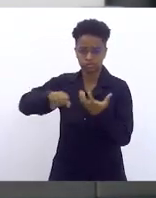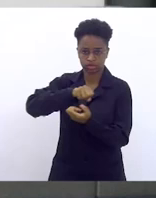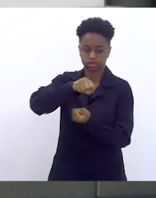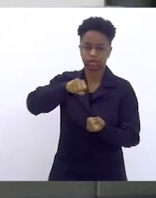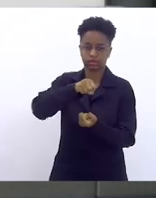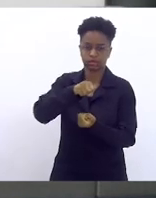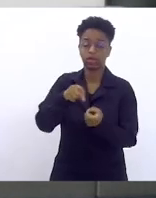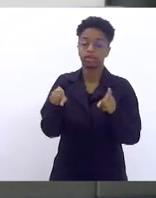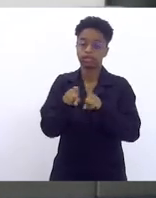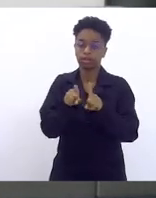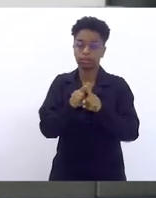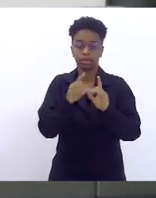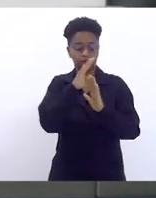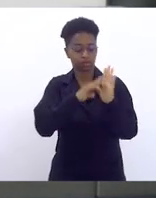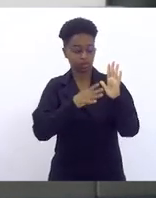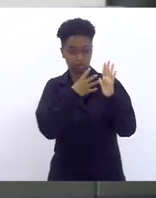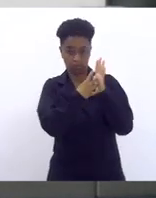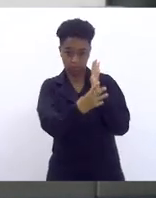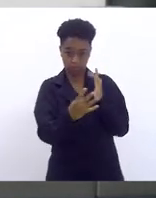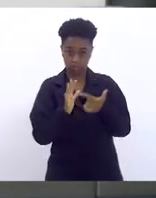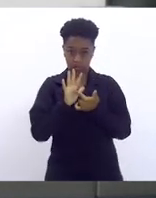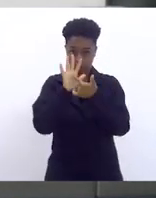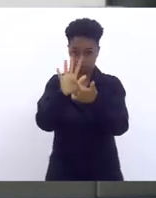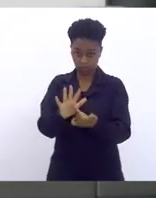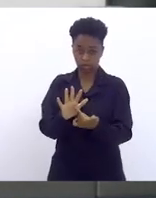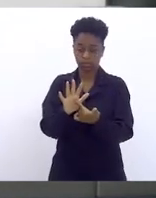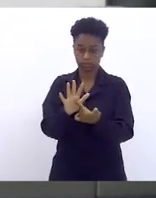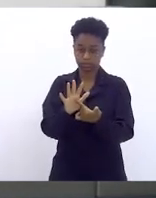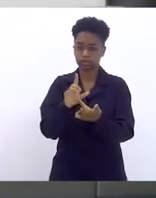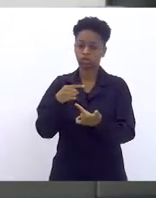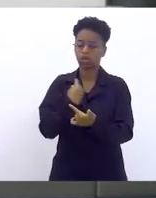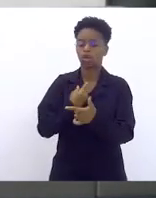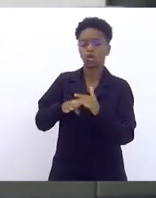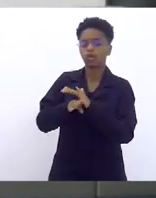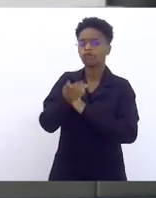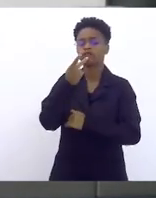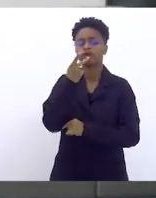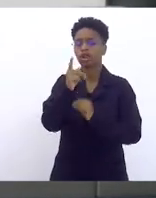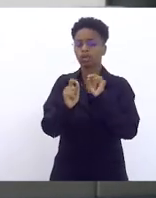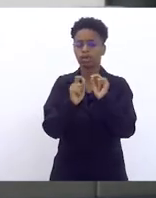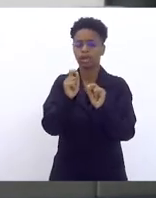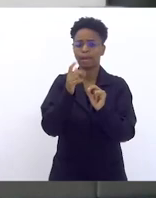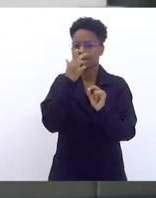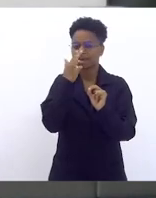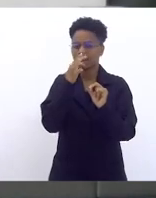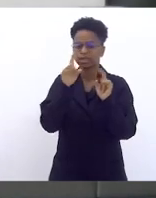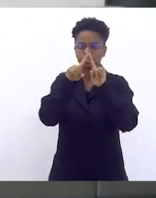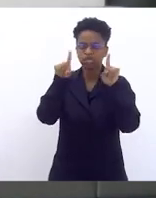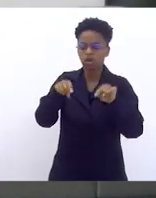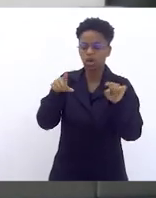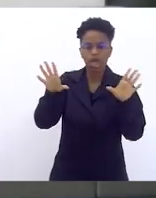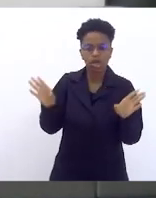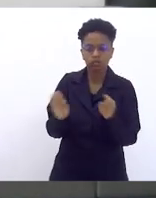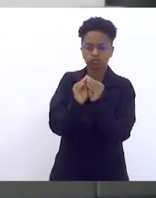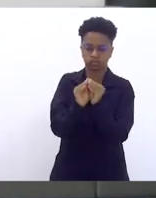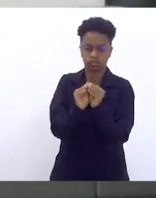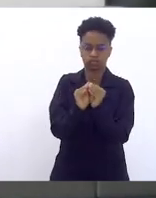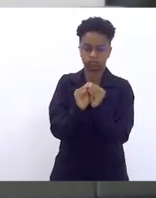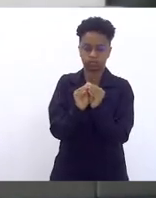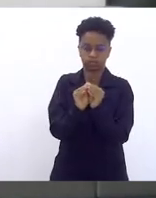Esse é um quadro a gente costuma dizer que é praticamente um quadro resumo né Bruno